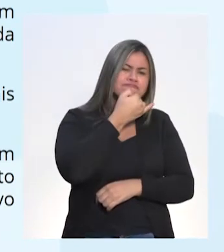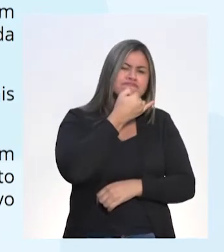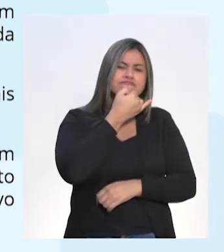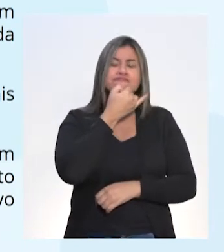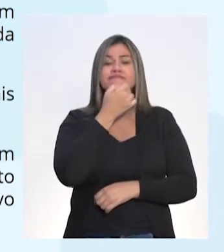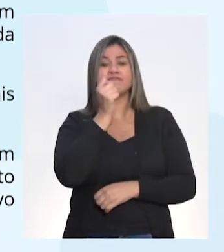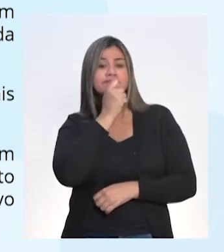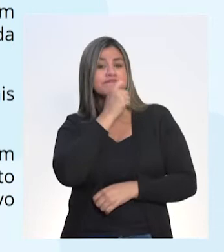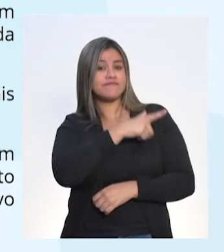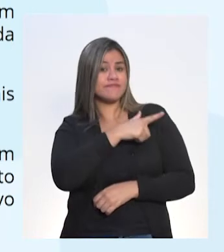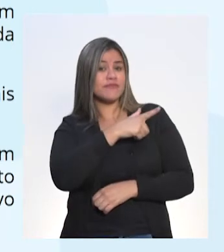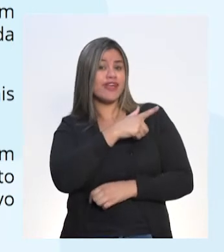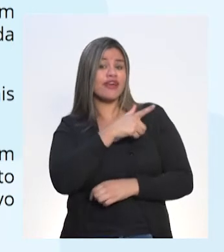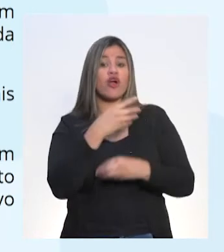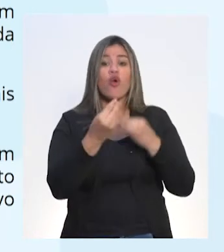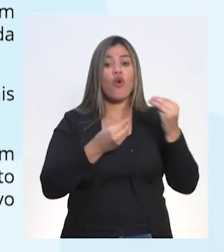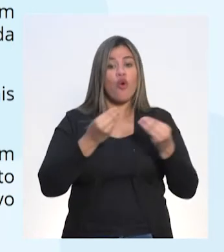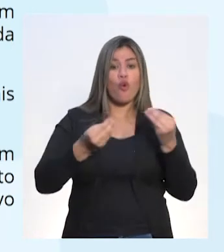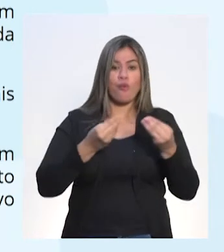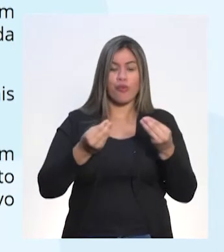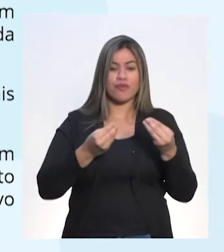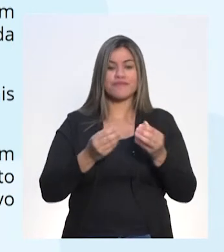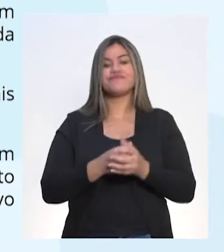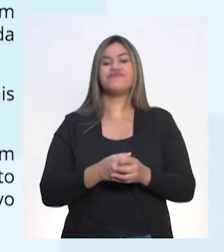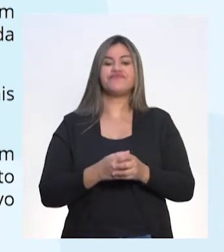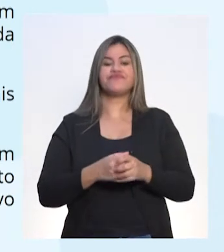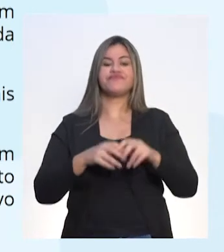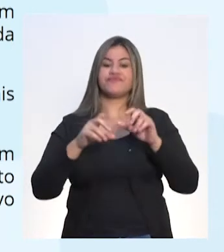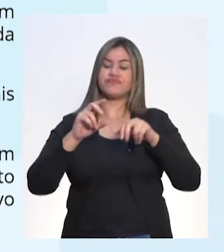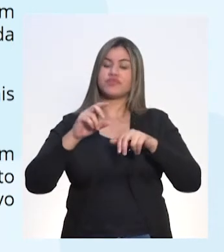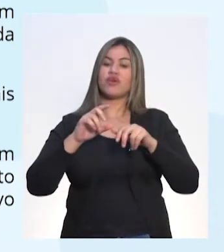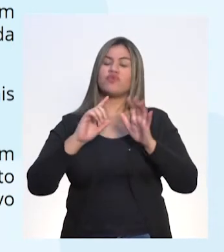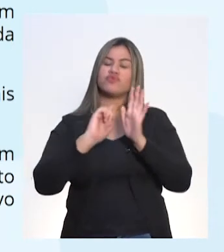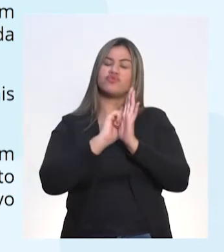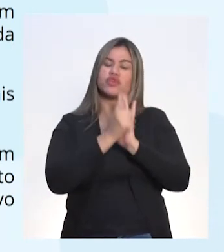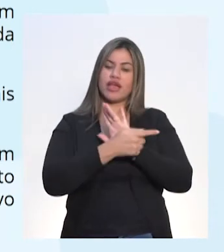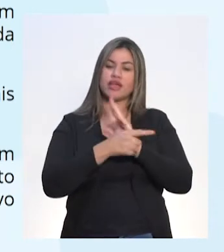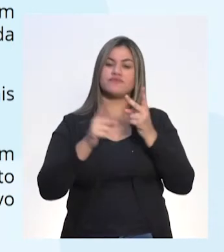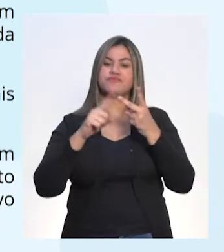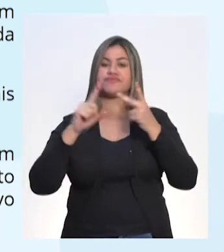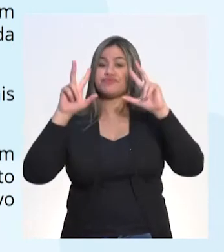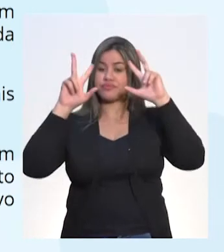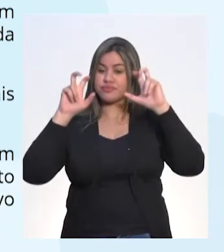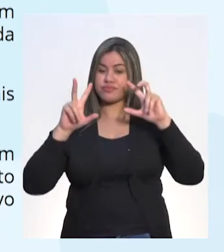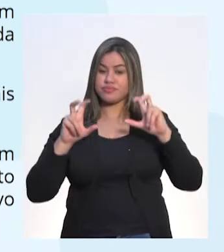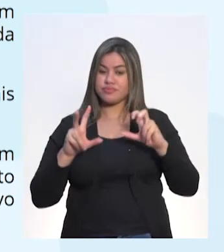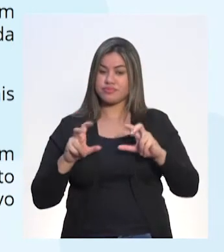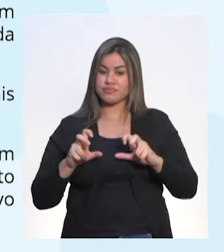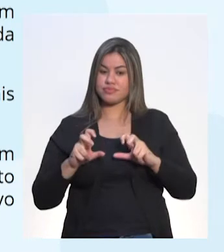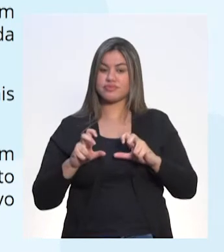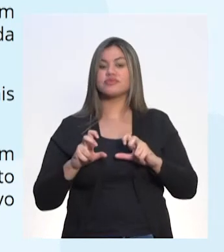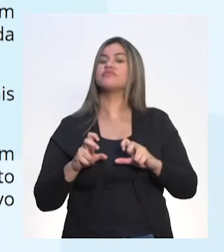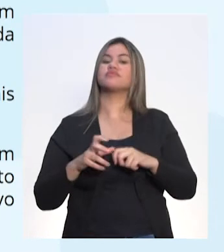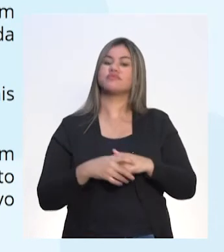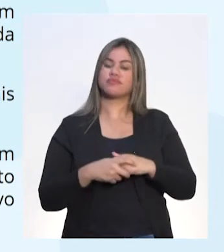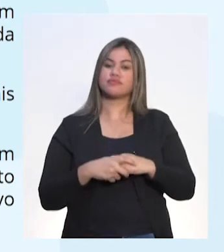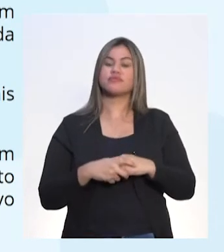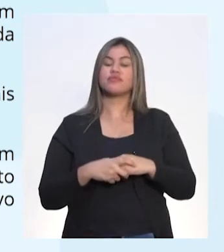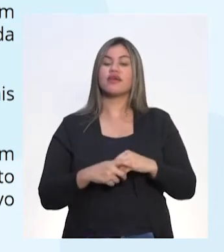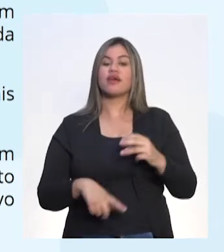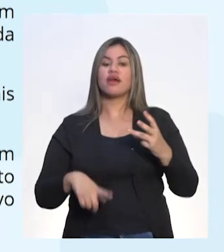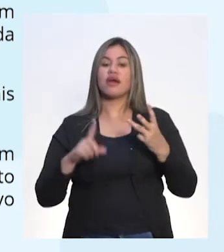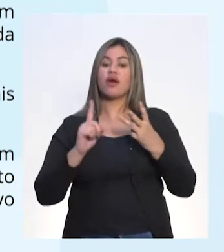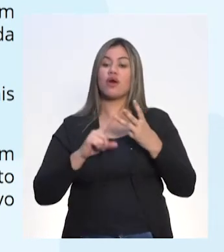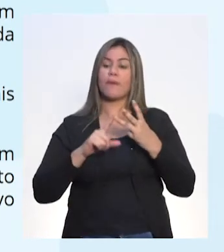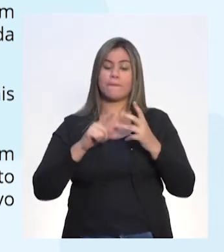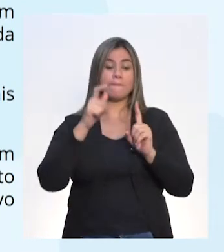você vai identificar o gênero, o tema ou o enredo, né, ou seja, o assunto, né, em torno daquela representação.